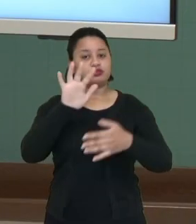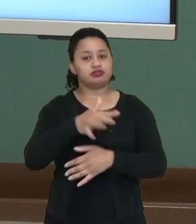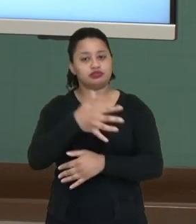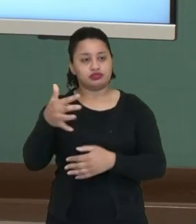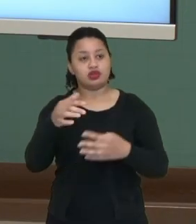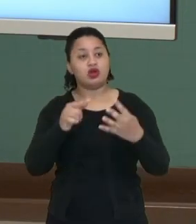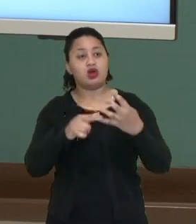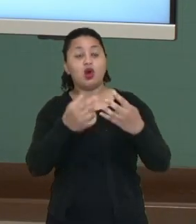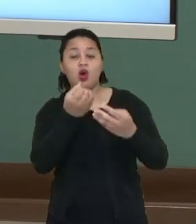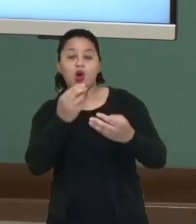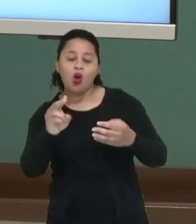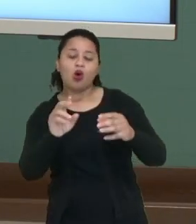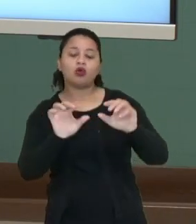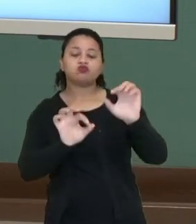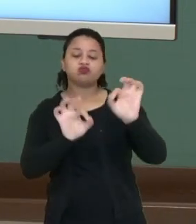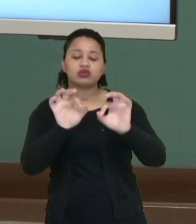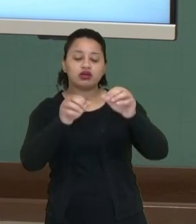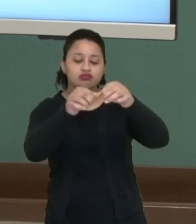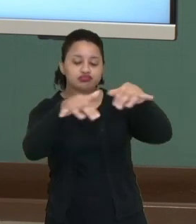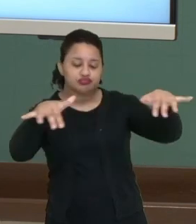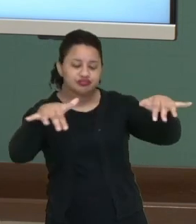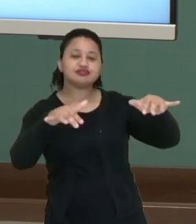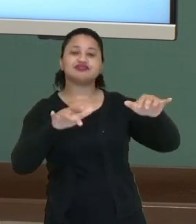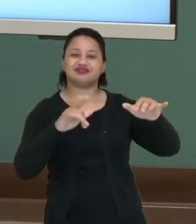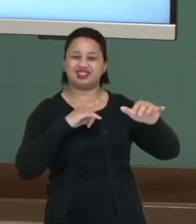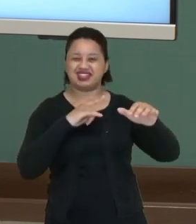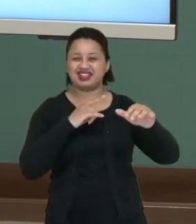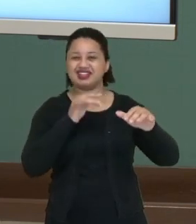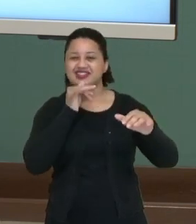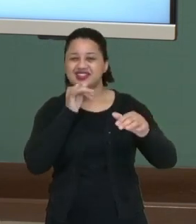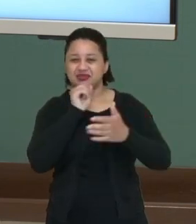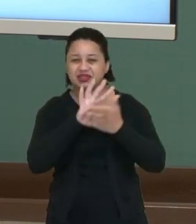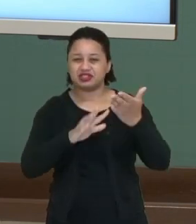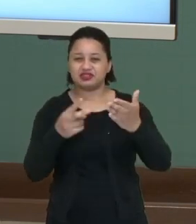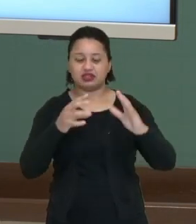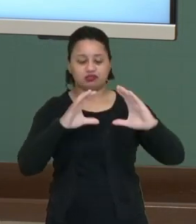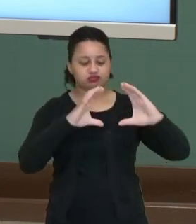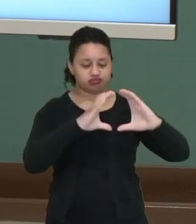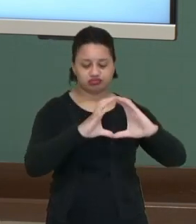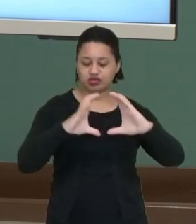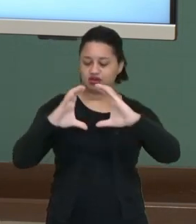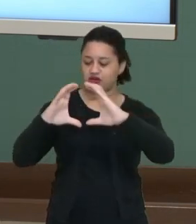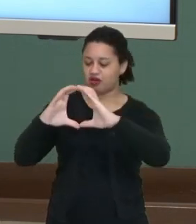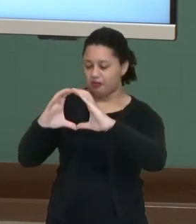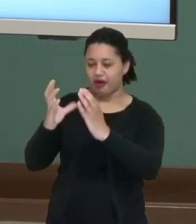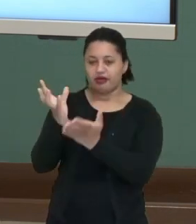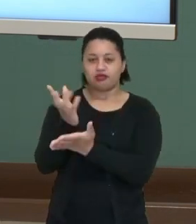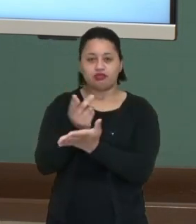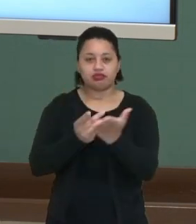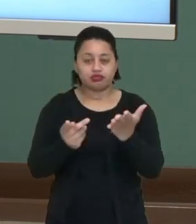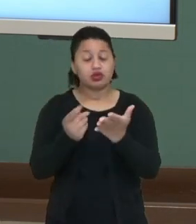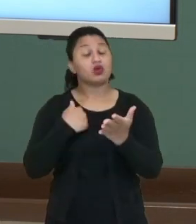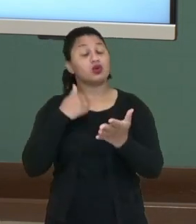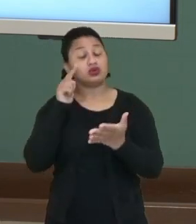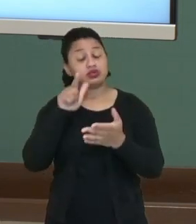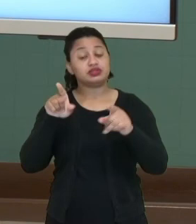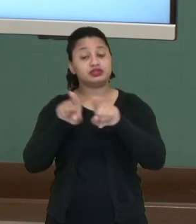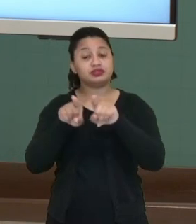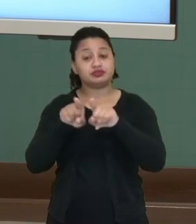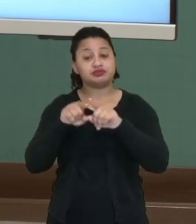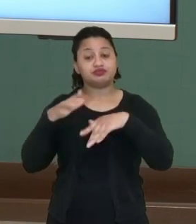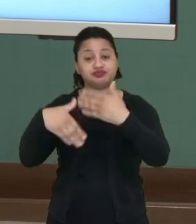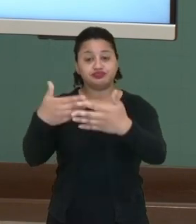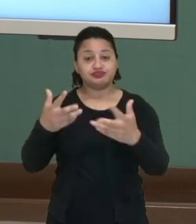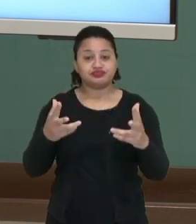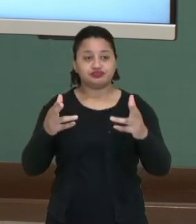num diagrama, que foi esse exemplo do exercício 2. Posso fazer um conjuntinho, um desenho, e também chego no mesmo processo. Então,